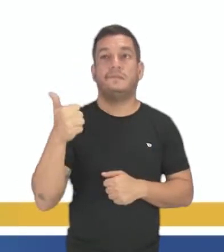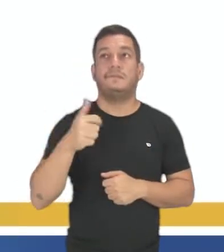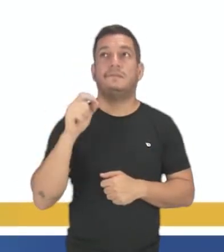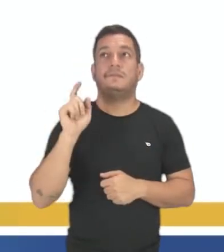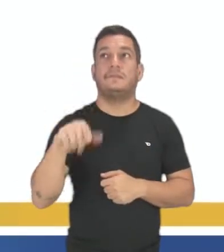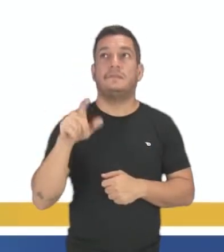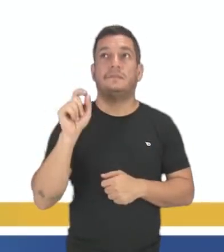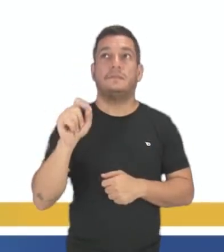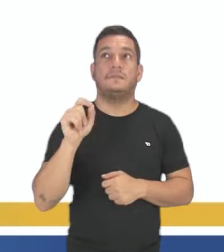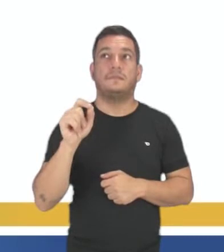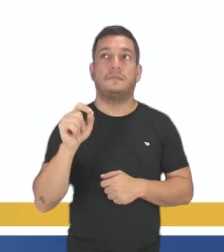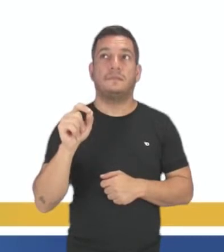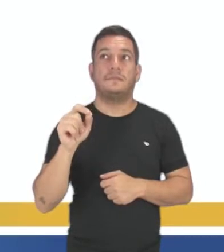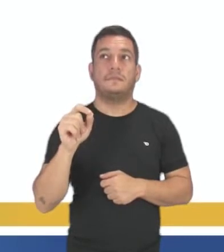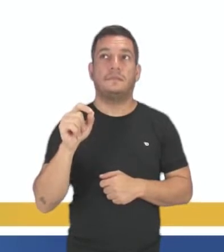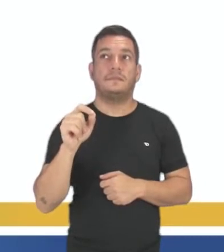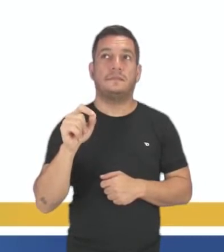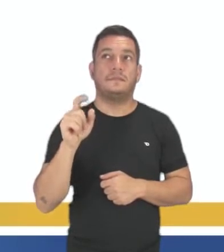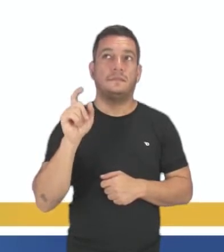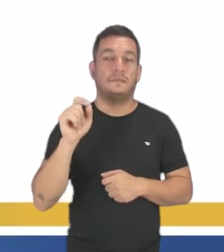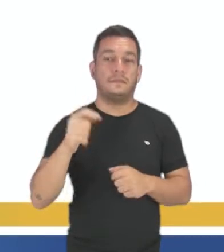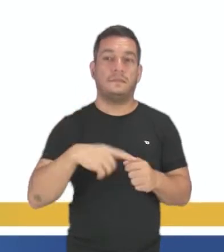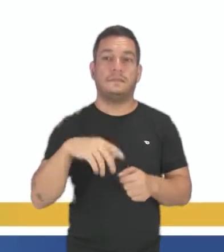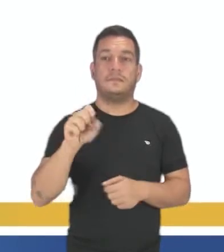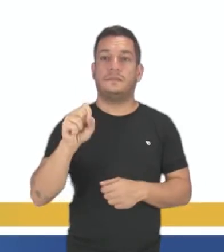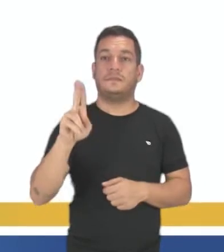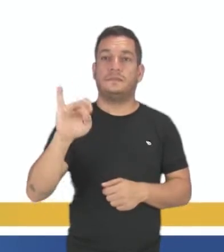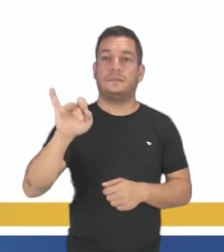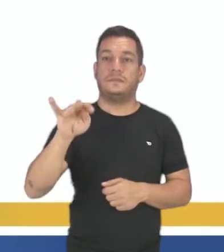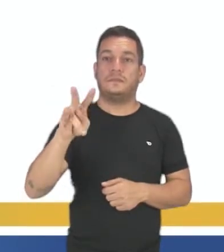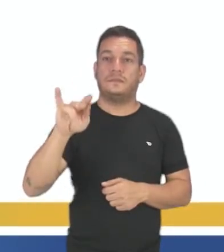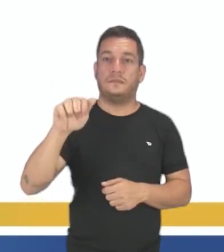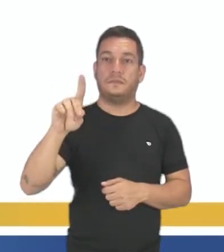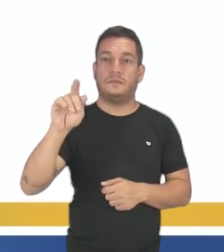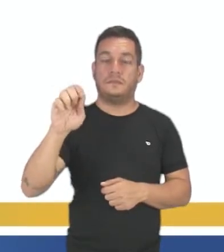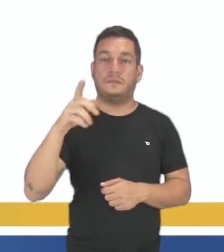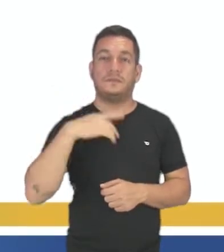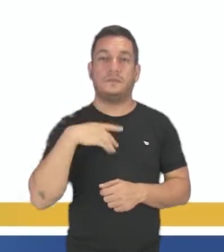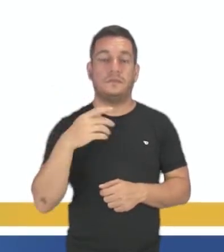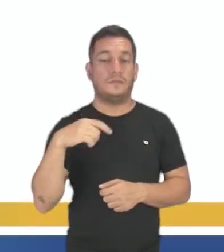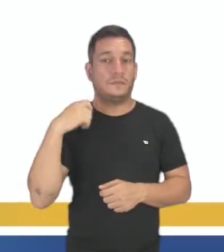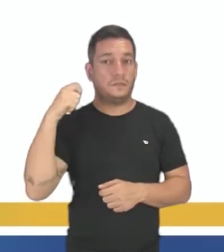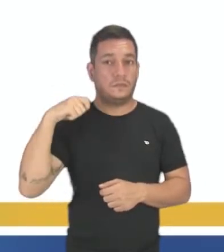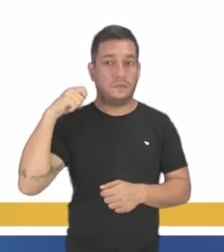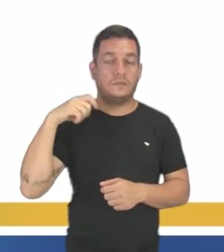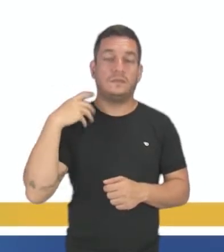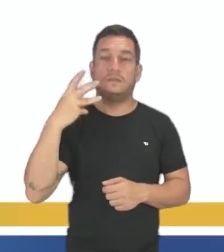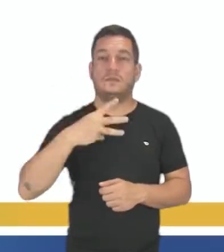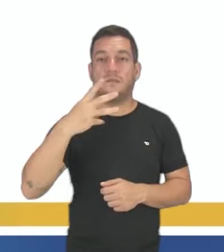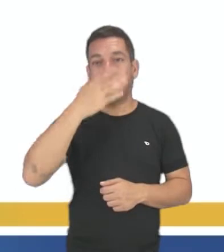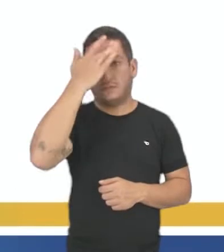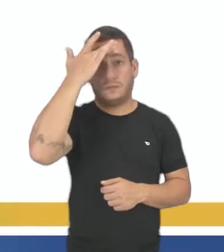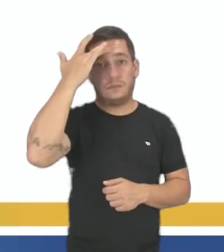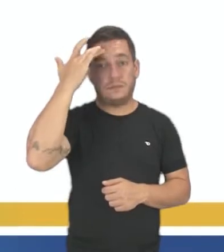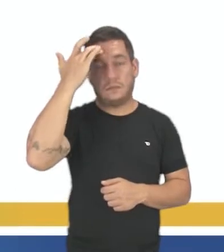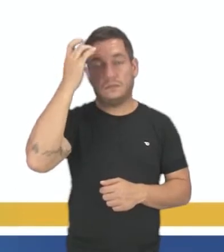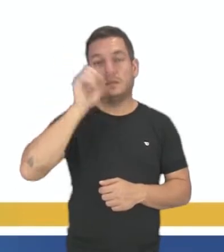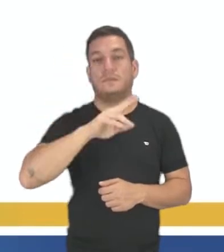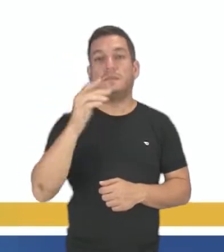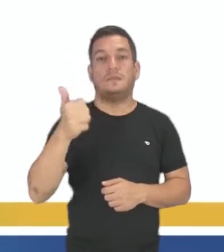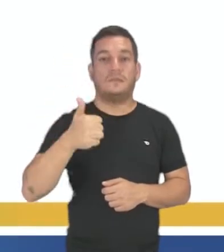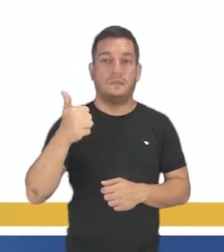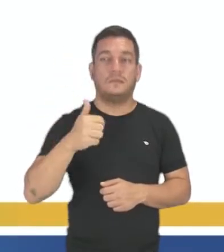que no caso leva-nos a crer a subjetividade do autor, ok? Então, terceira pessoa ou